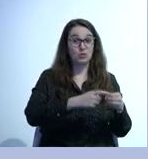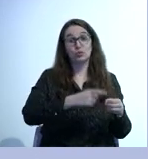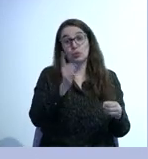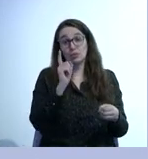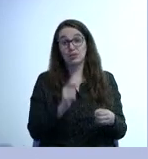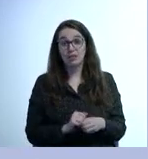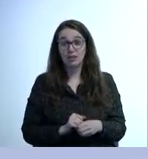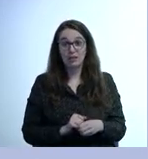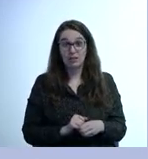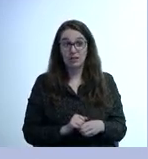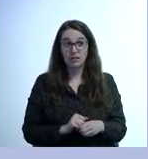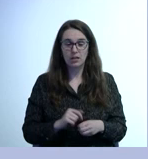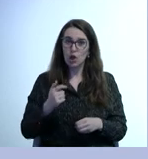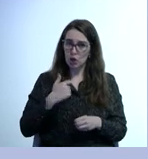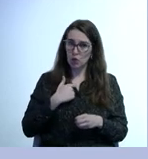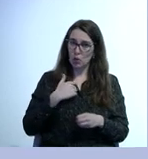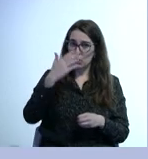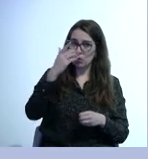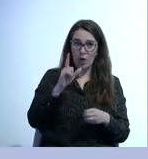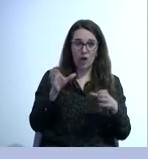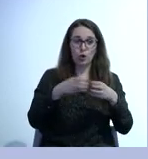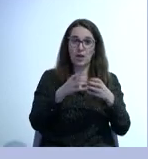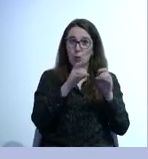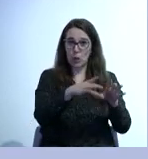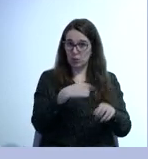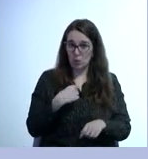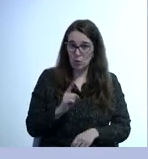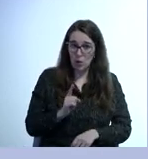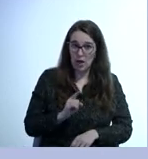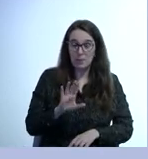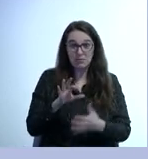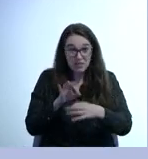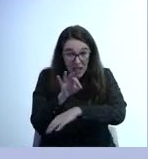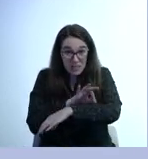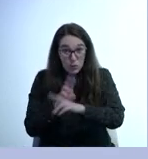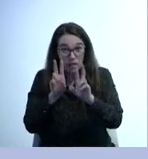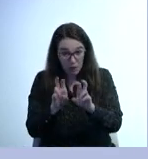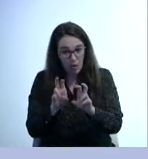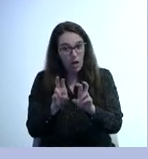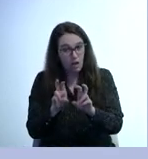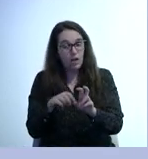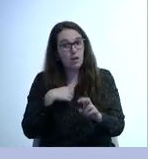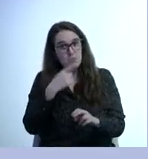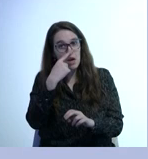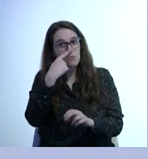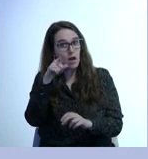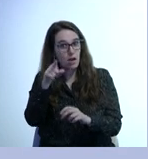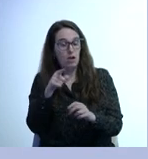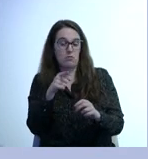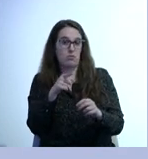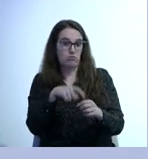Eu devo dizer que não sou anti-europeísta, mas em relação à arquitetura sou profundamente